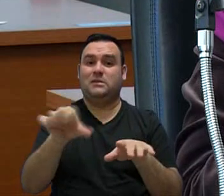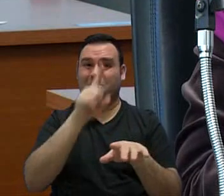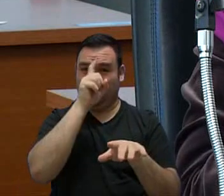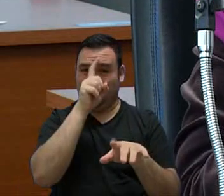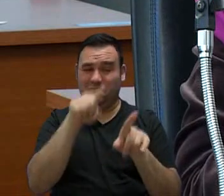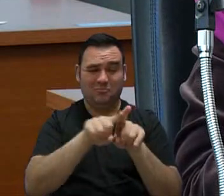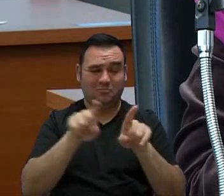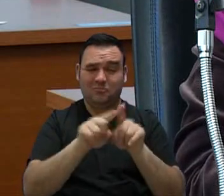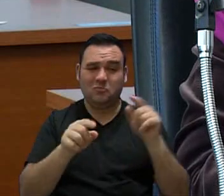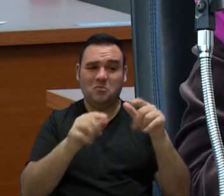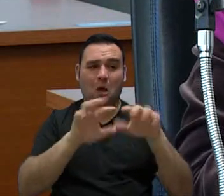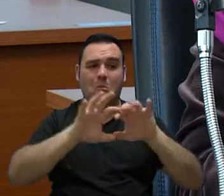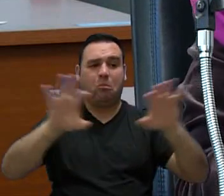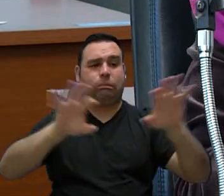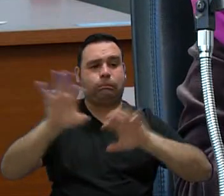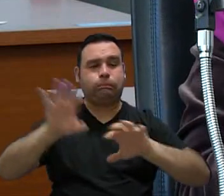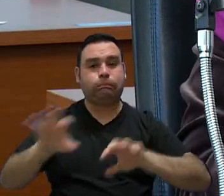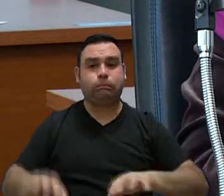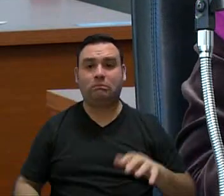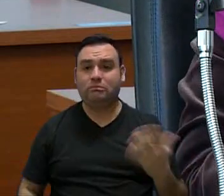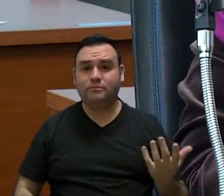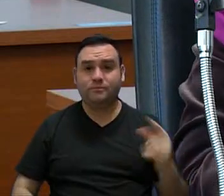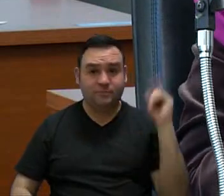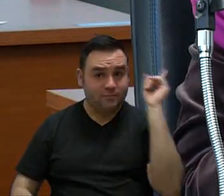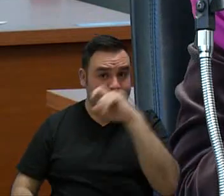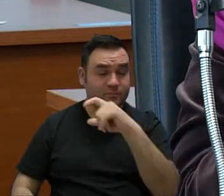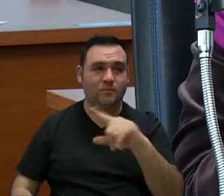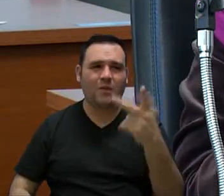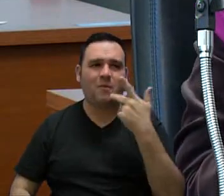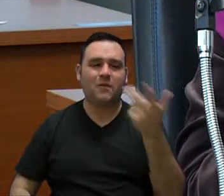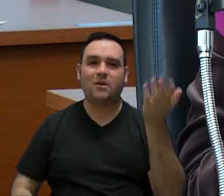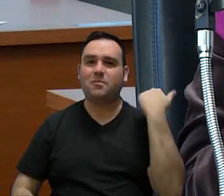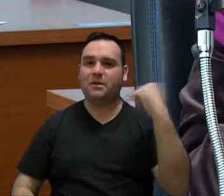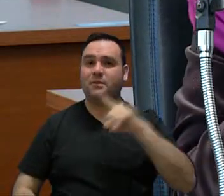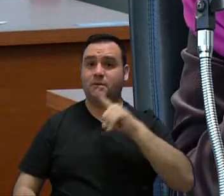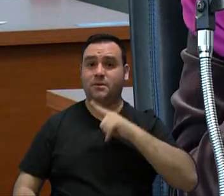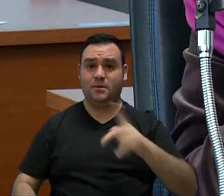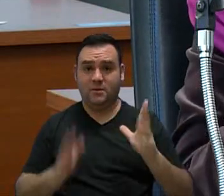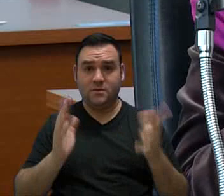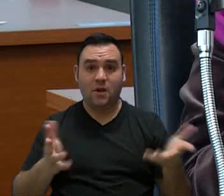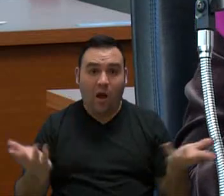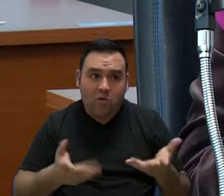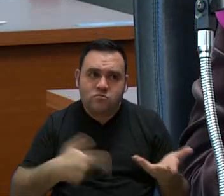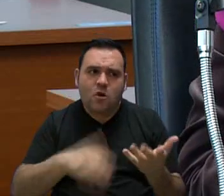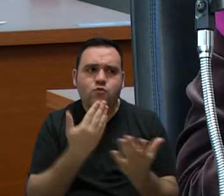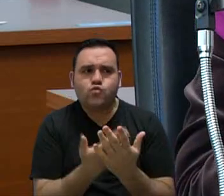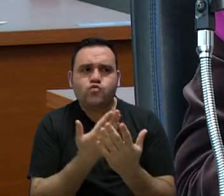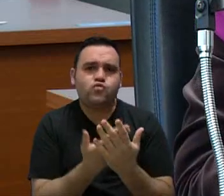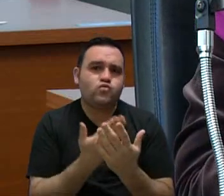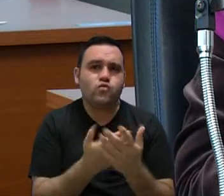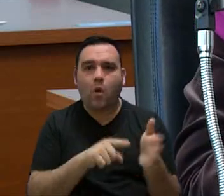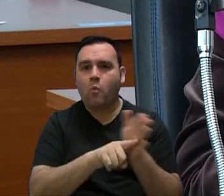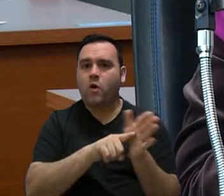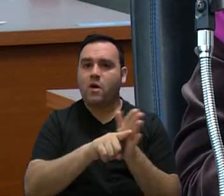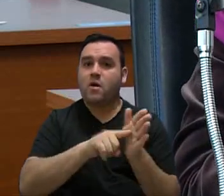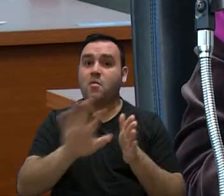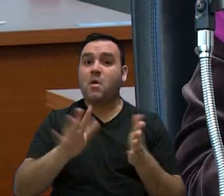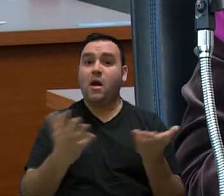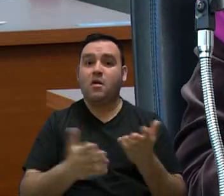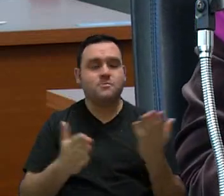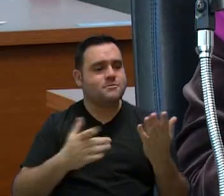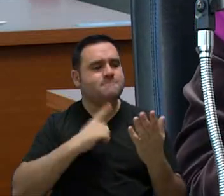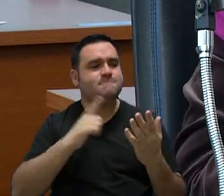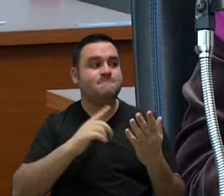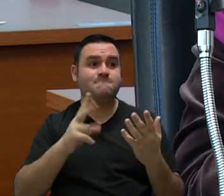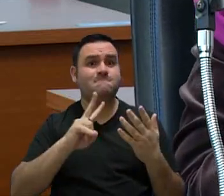desmontada e o senhor já falou isso uma vez aqui estamos estudando mas esse